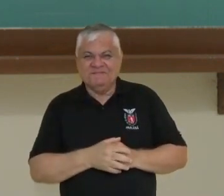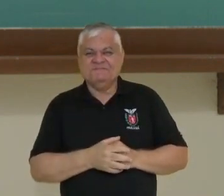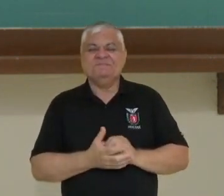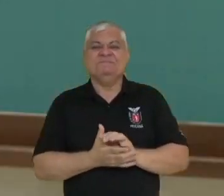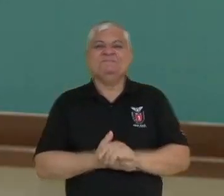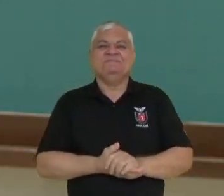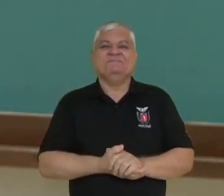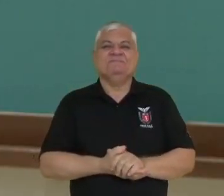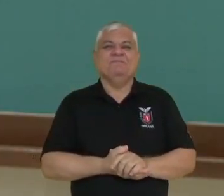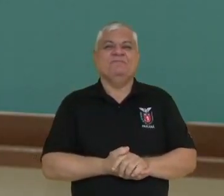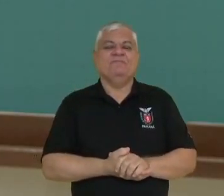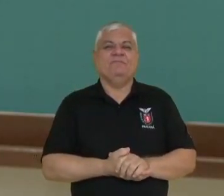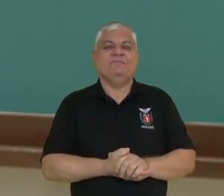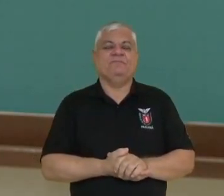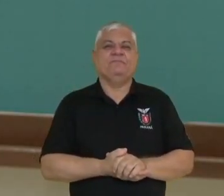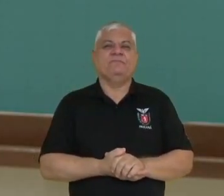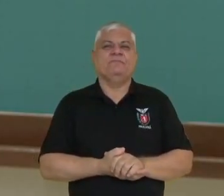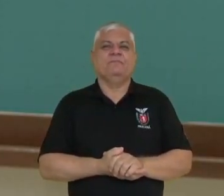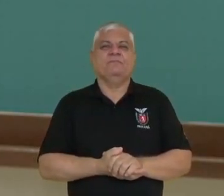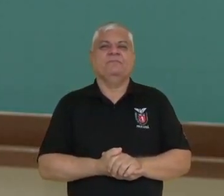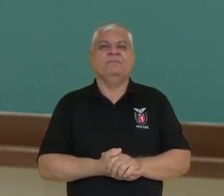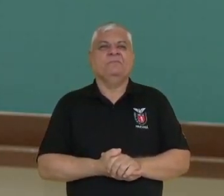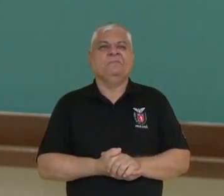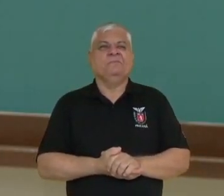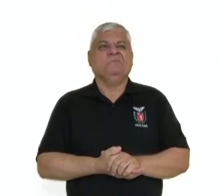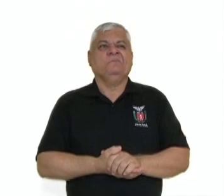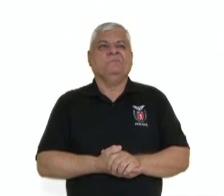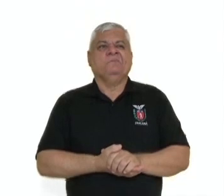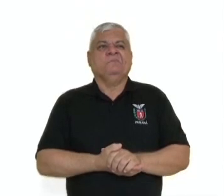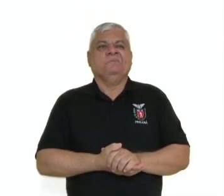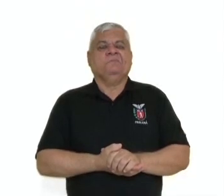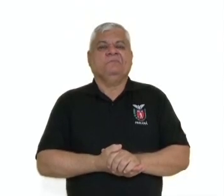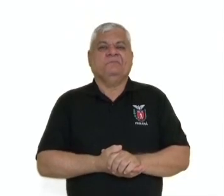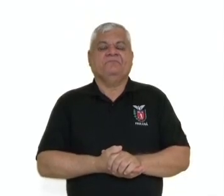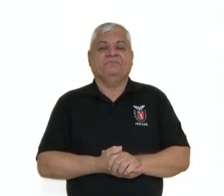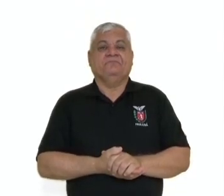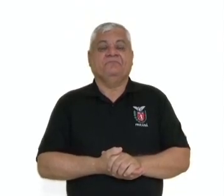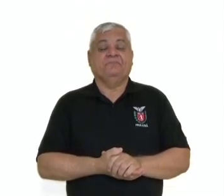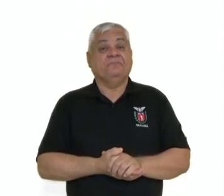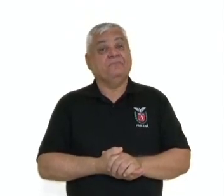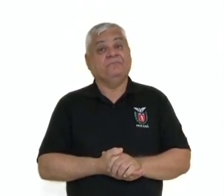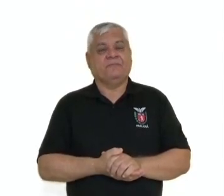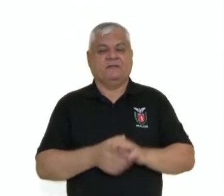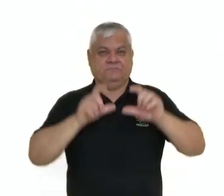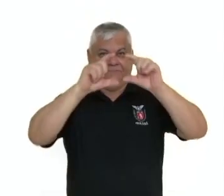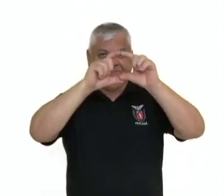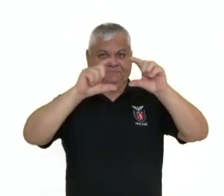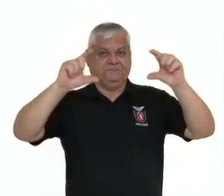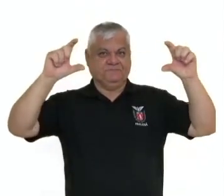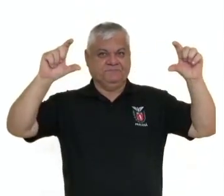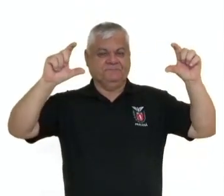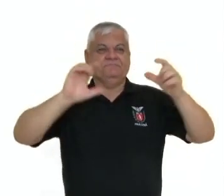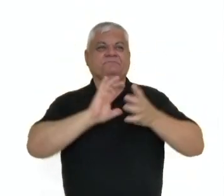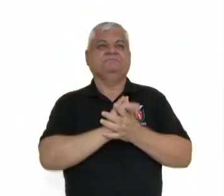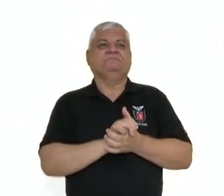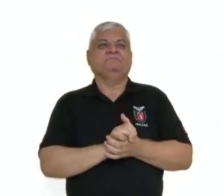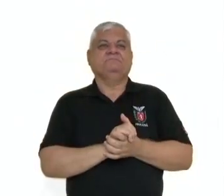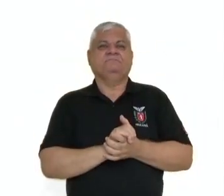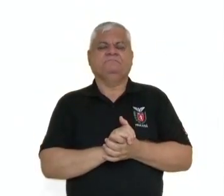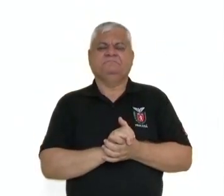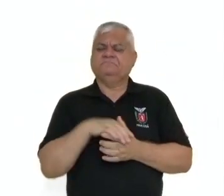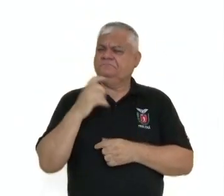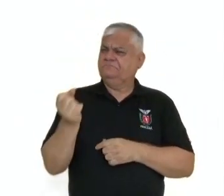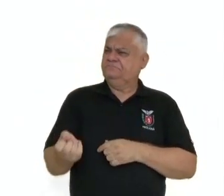solicitou. Então, olha, o professor então coloca aqui, né? Então, olha lá.